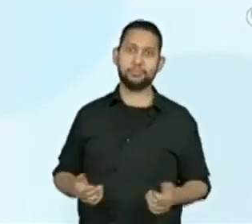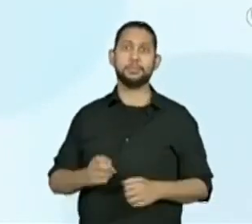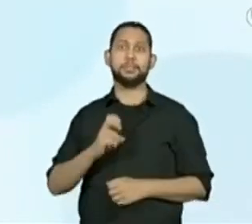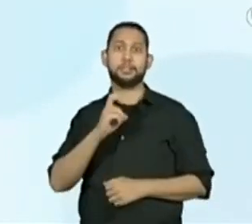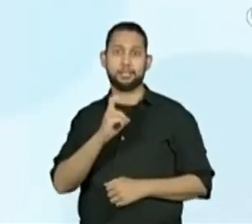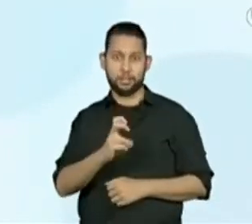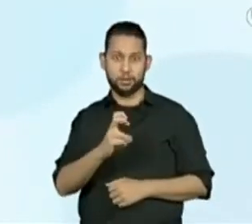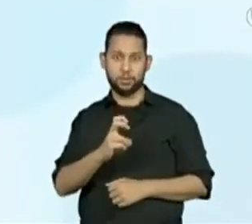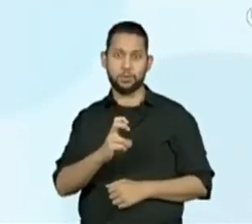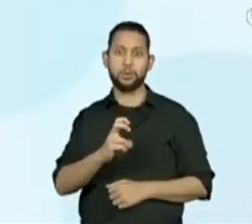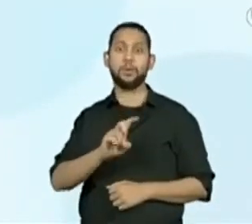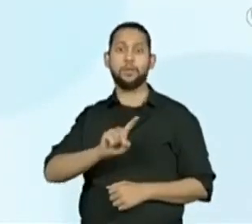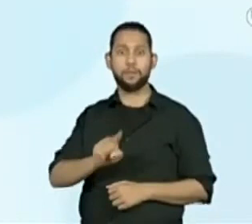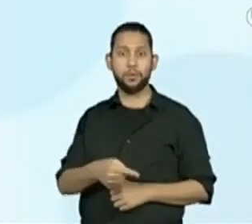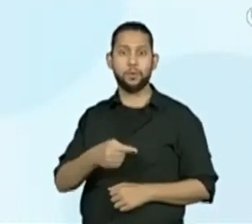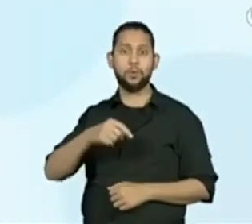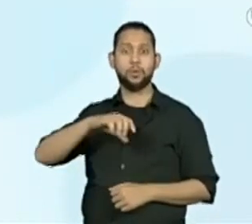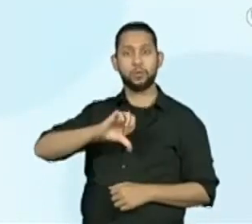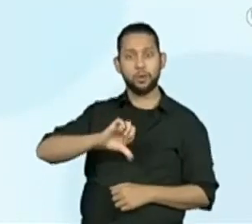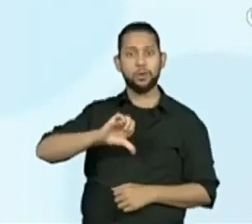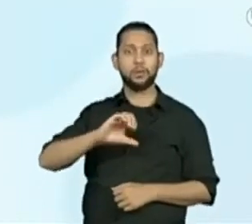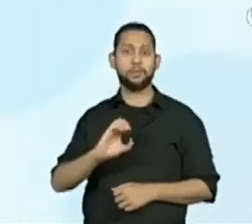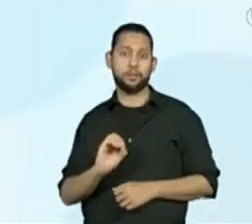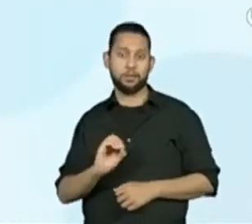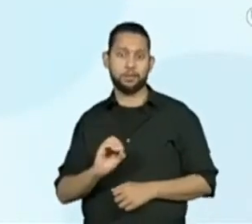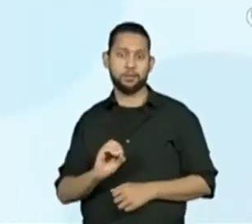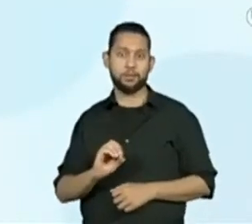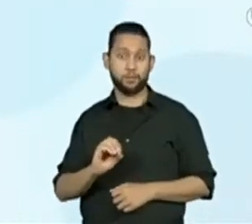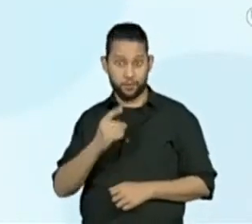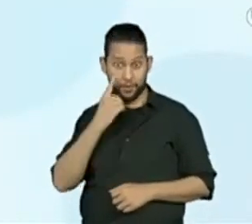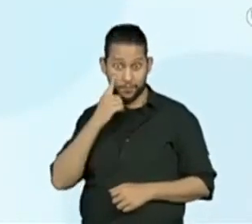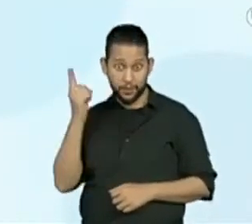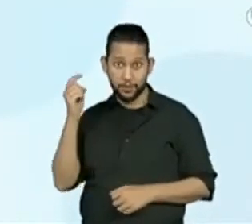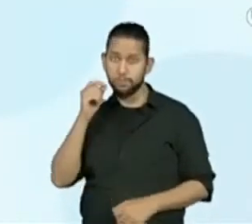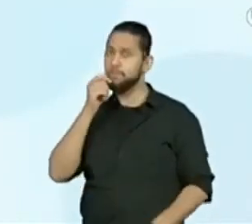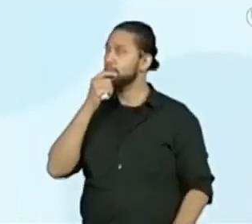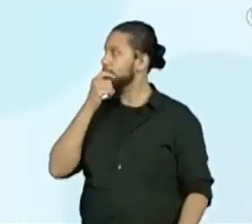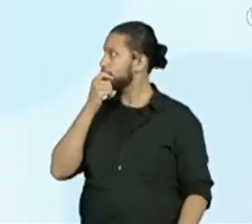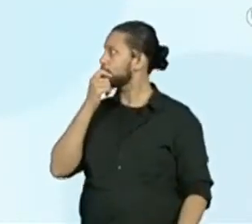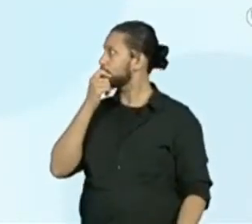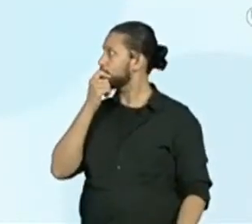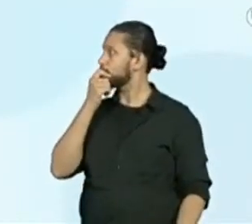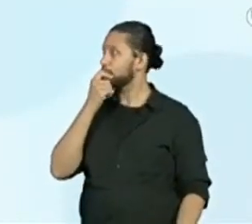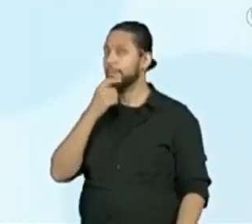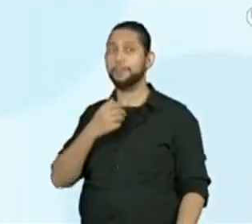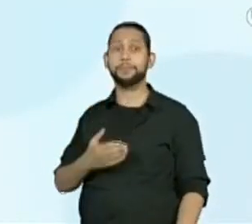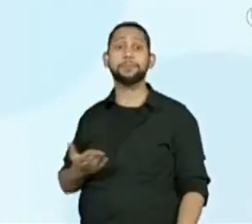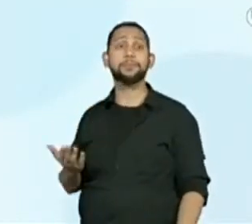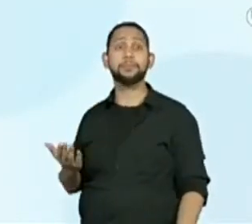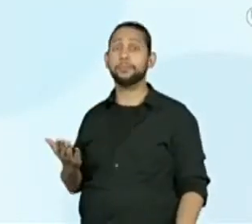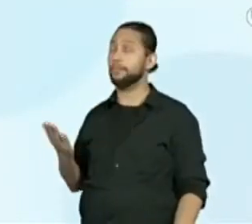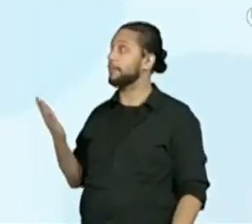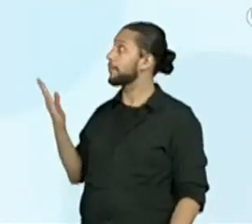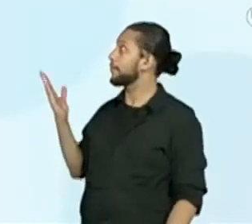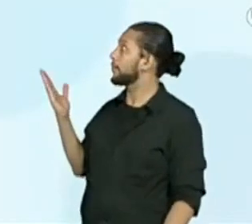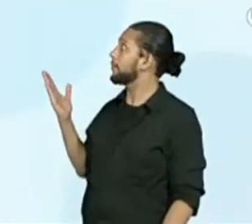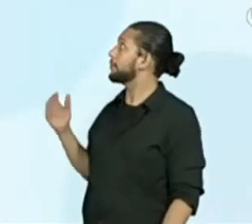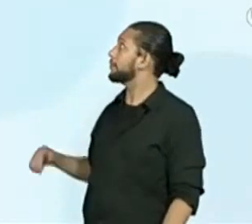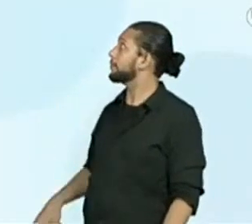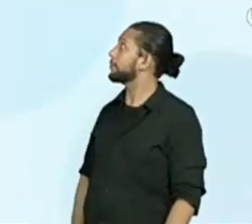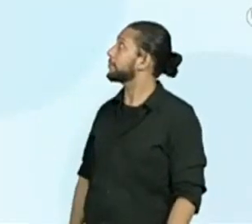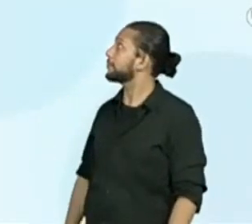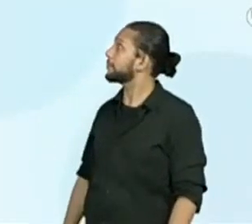hoje a gente consegue escrever lá e cortar 10 a gente vai ter o valor de cinco